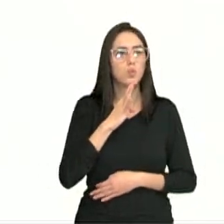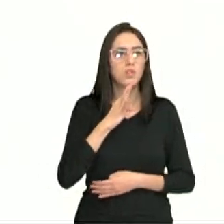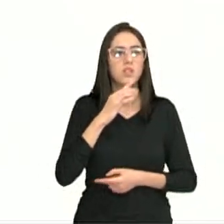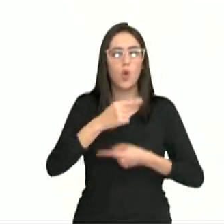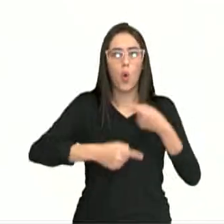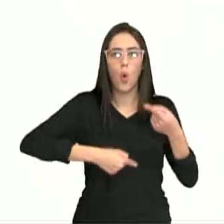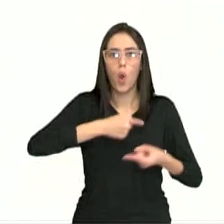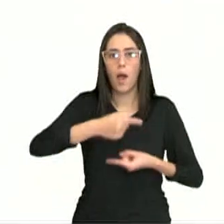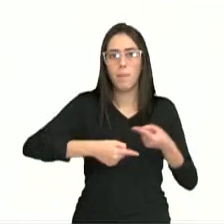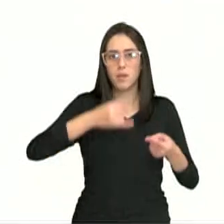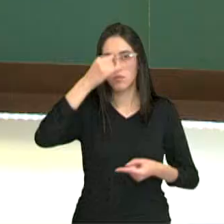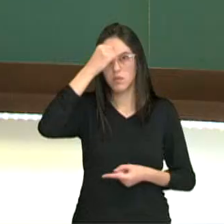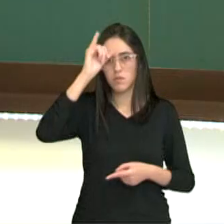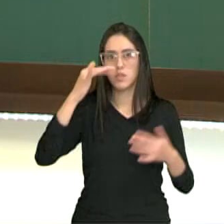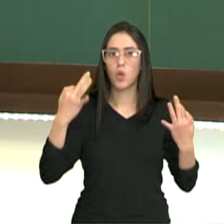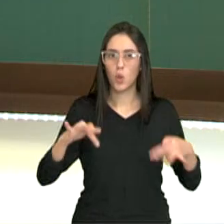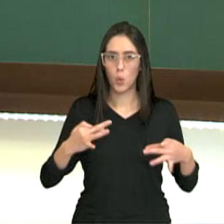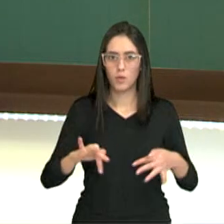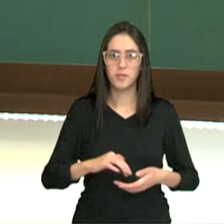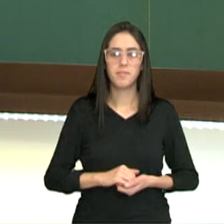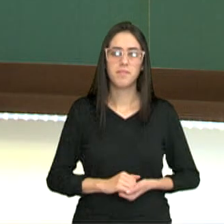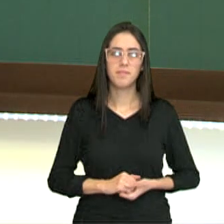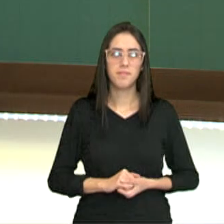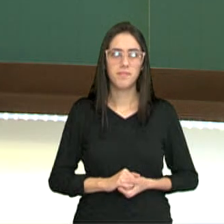me machucar.